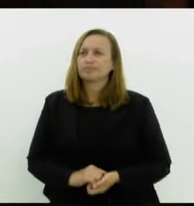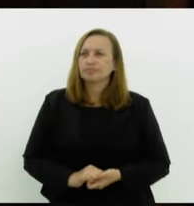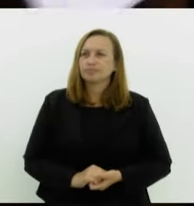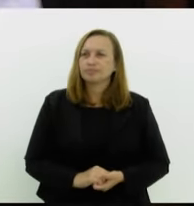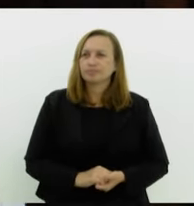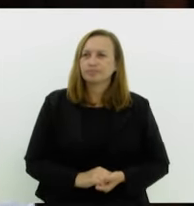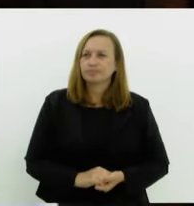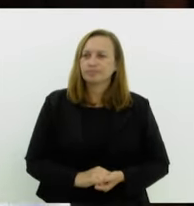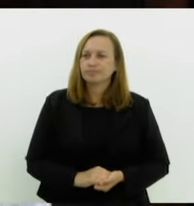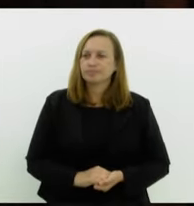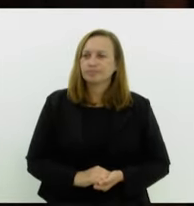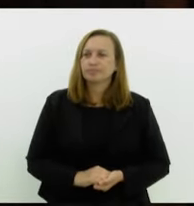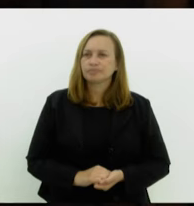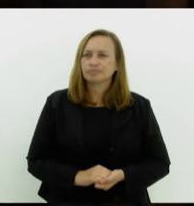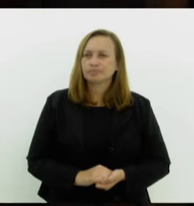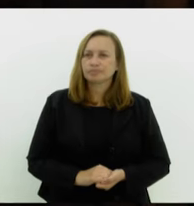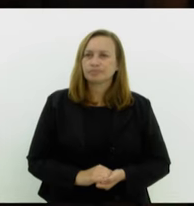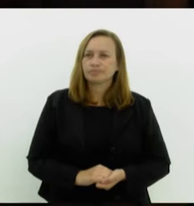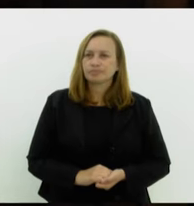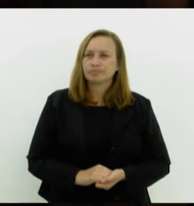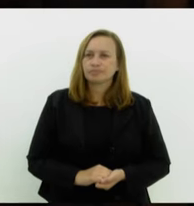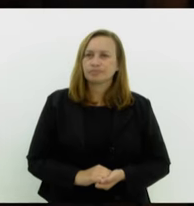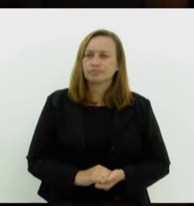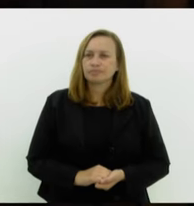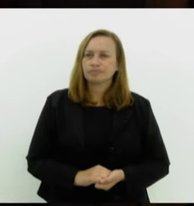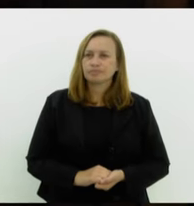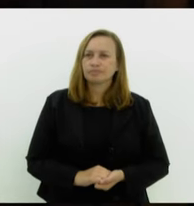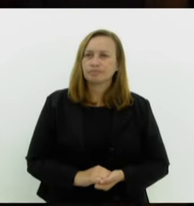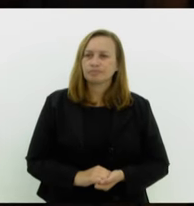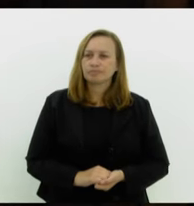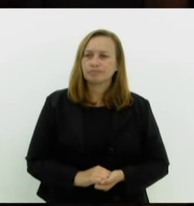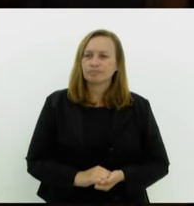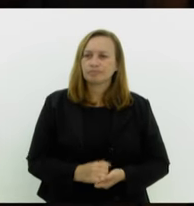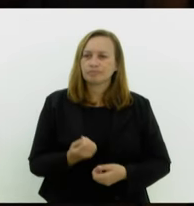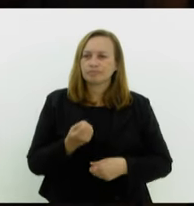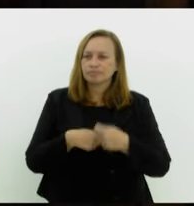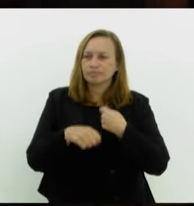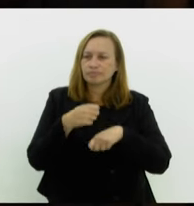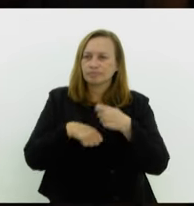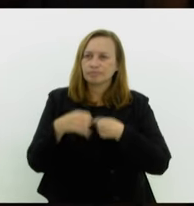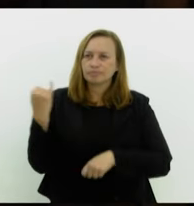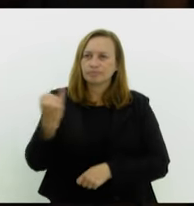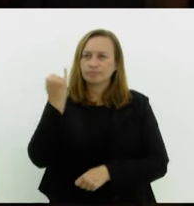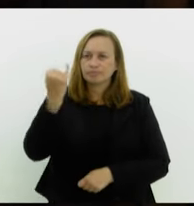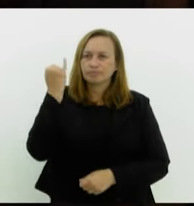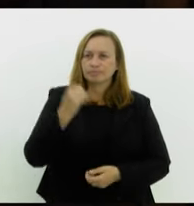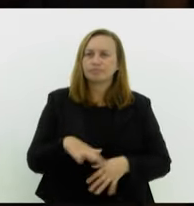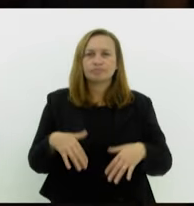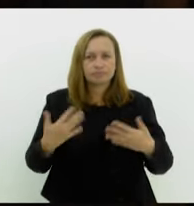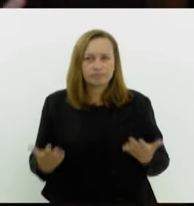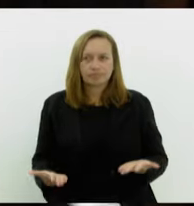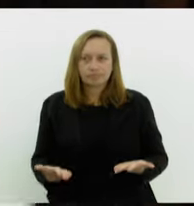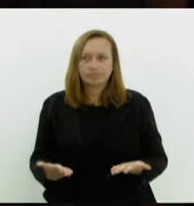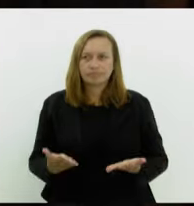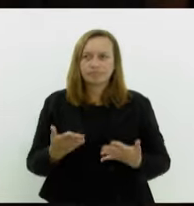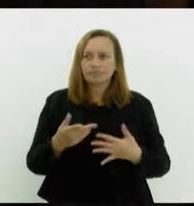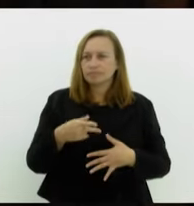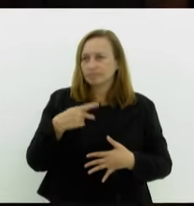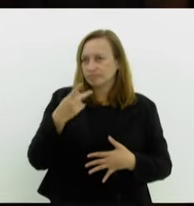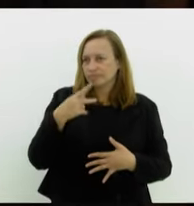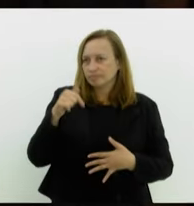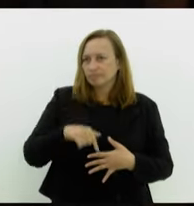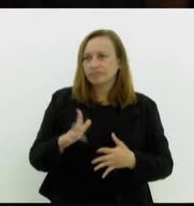ela vai arrastar os fatores econômicos todos juntos com ela então o meu recado aqui já vou